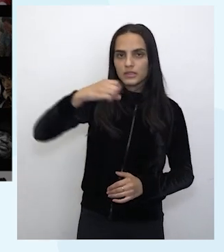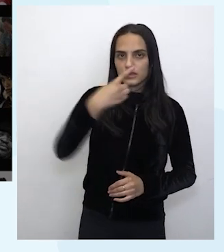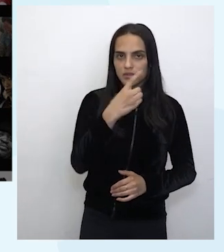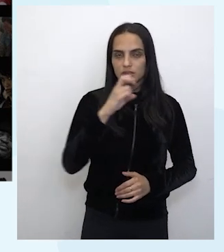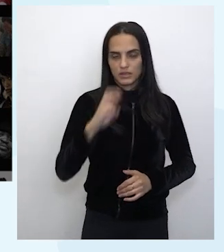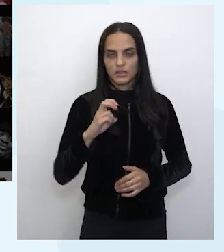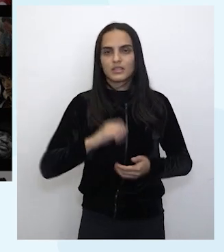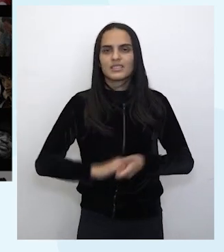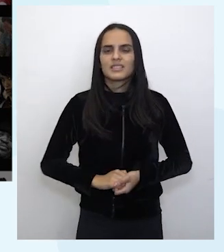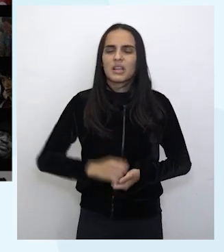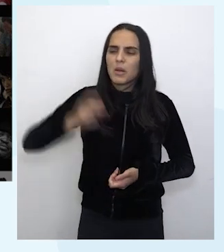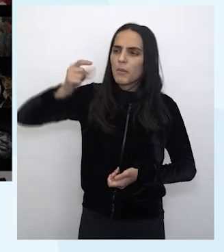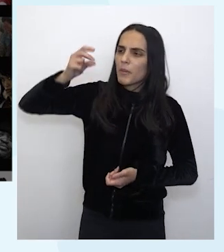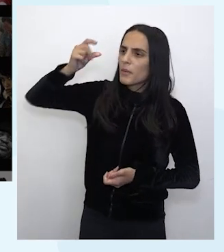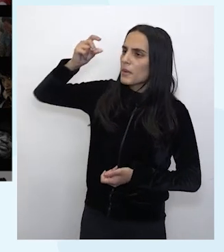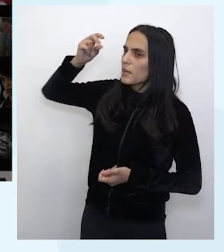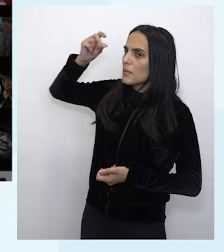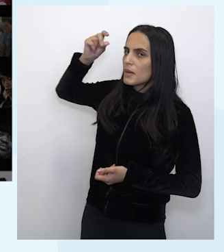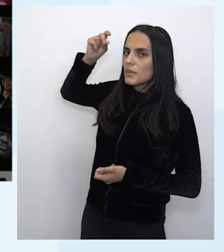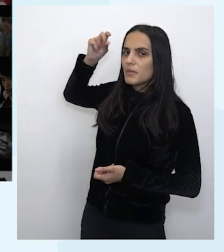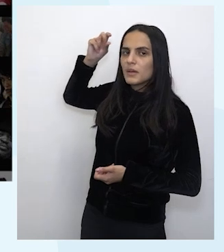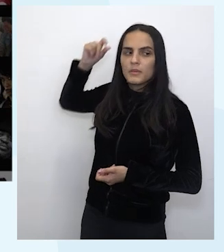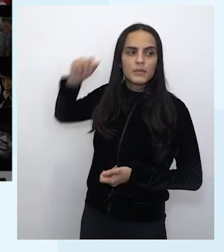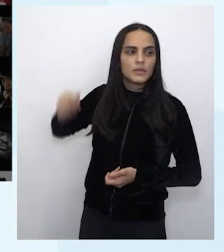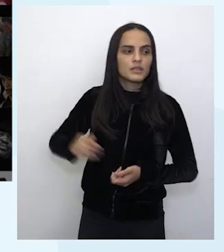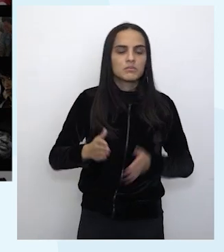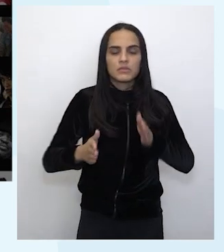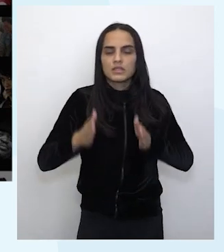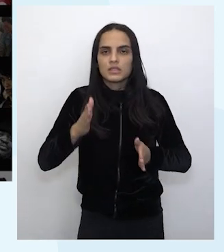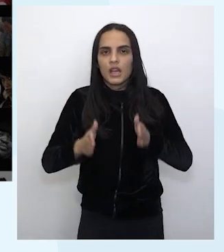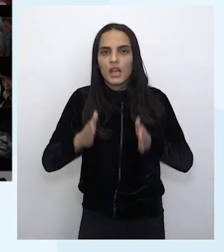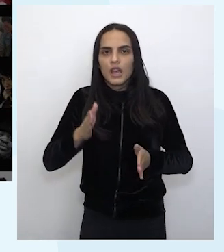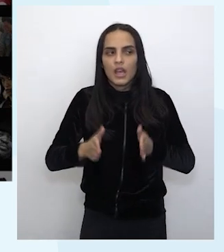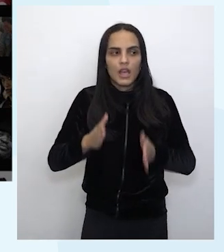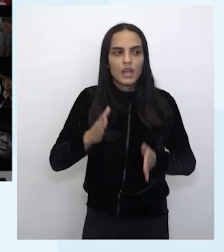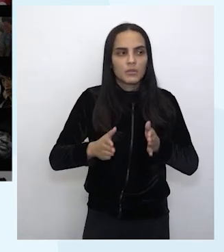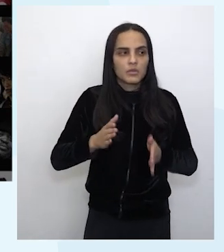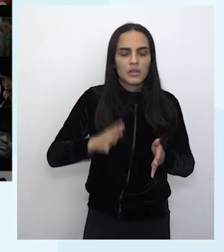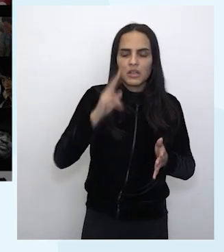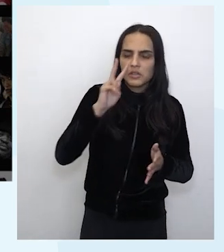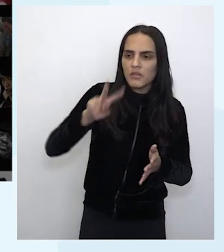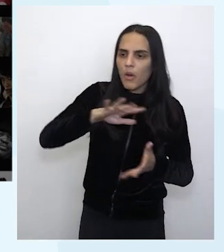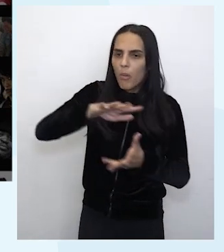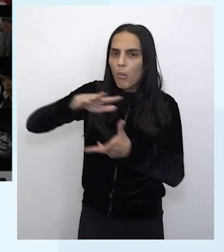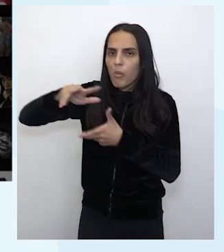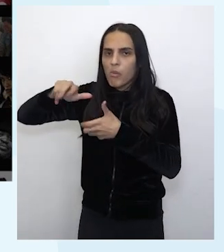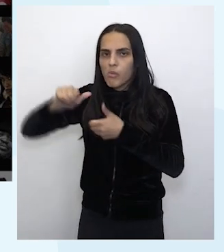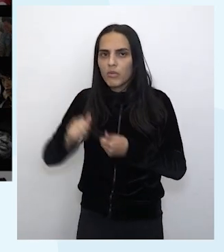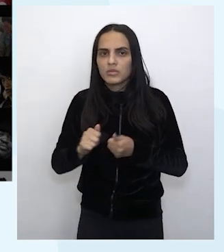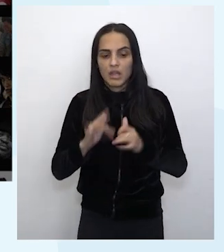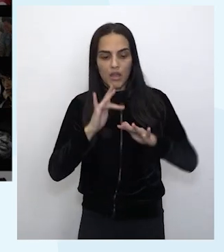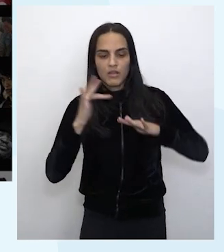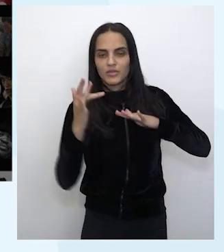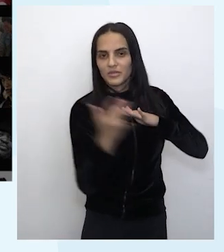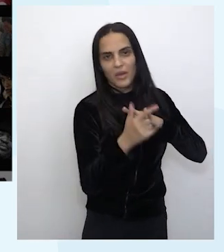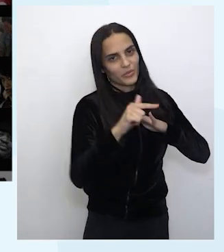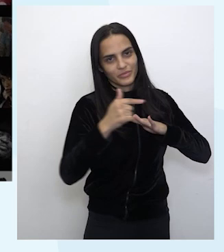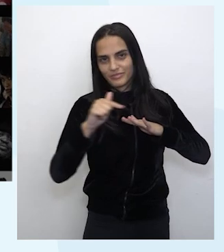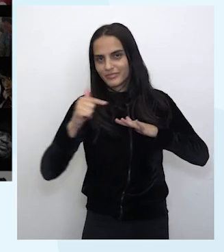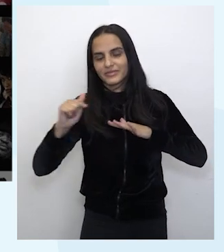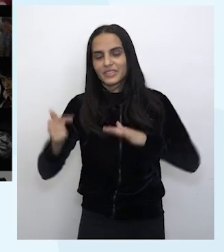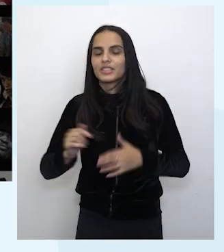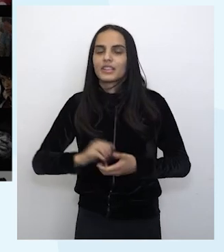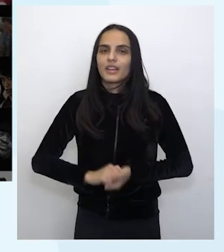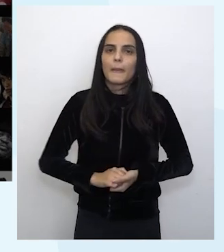E lá nessa época, ele tinha uma percepção de mundo que se assemelha com... Porque não tinha rede social nessa época, né, gente?